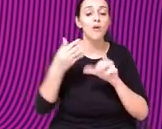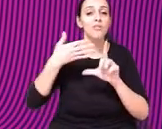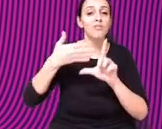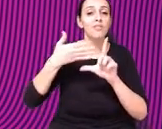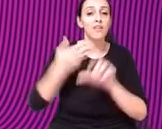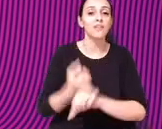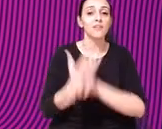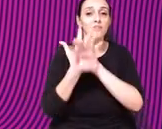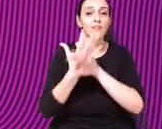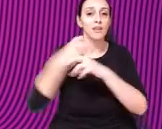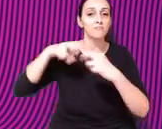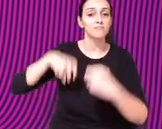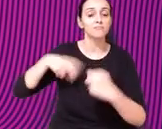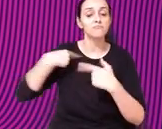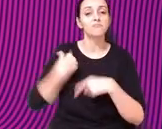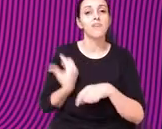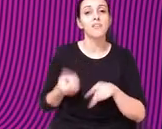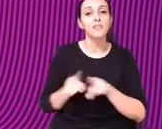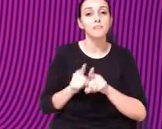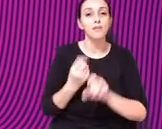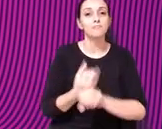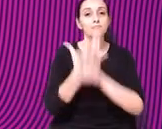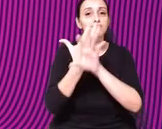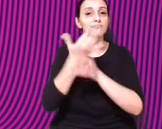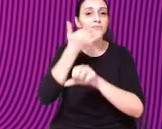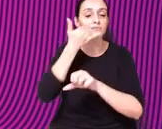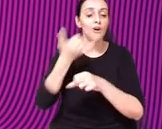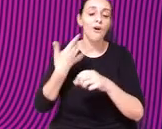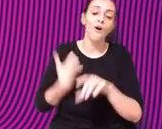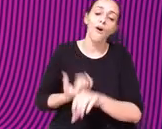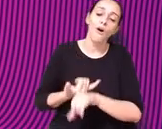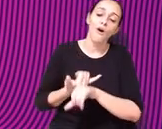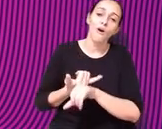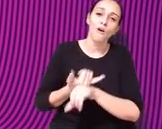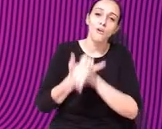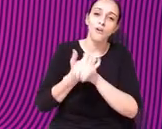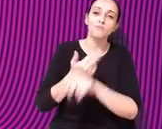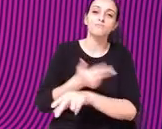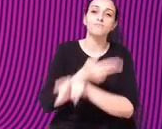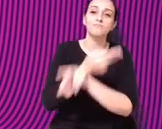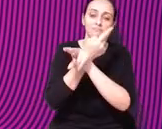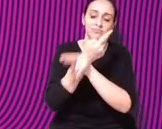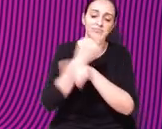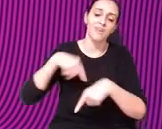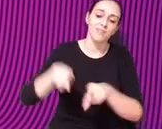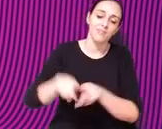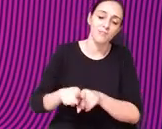teleorientação, com as equipes multi, com aplicativos e, obviamente,